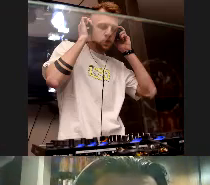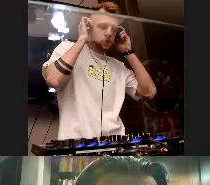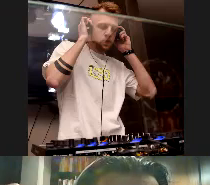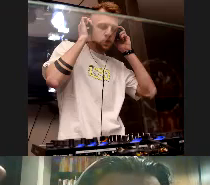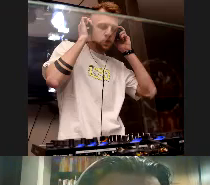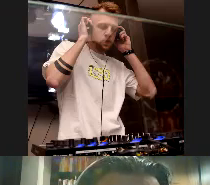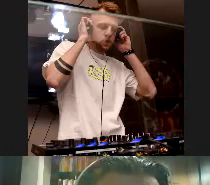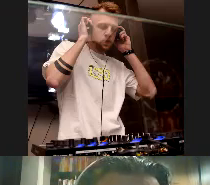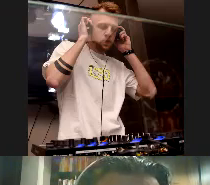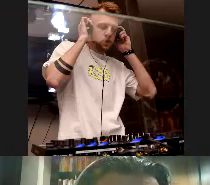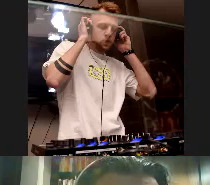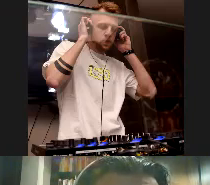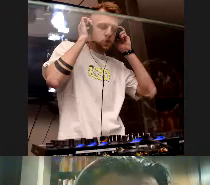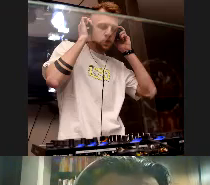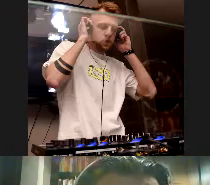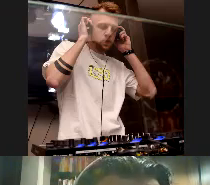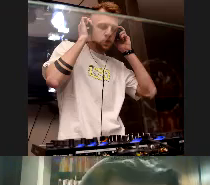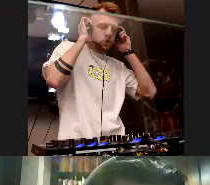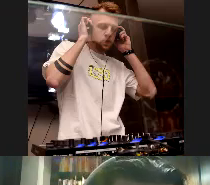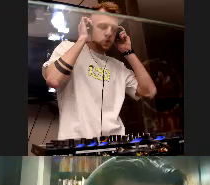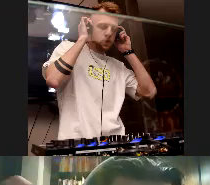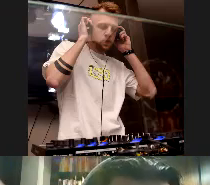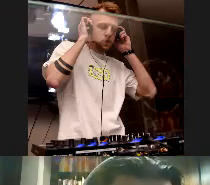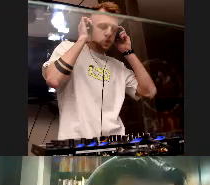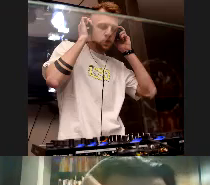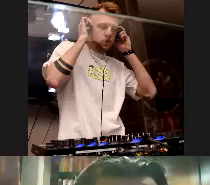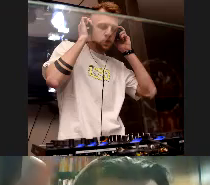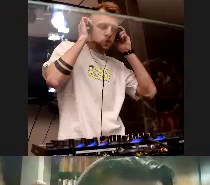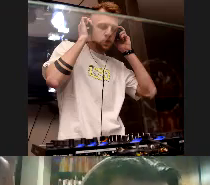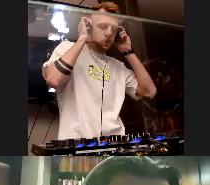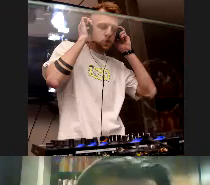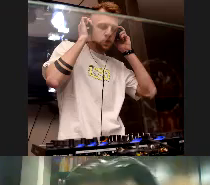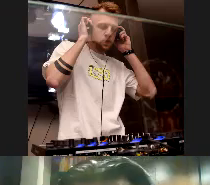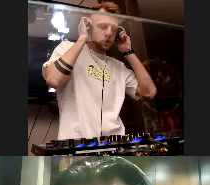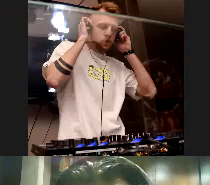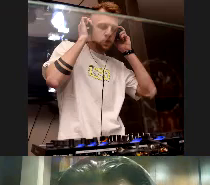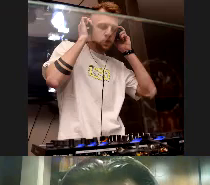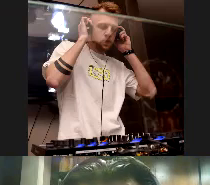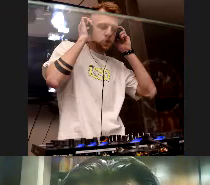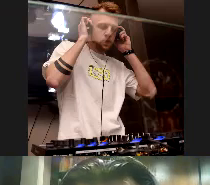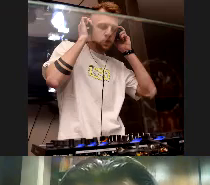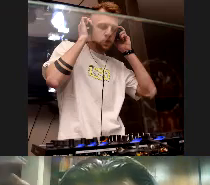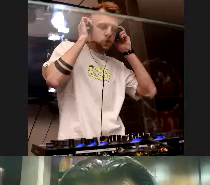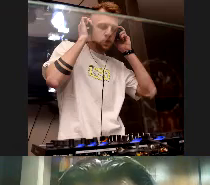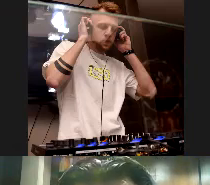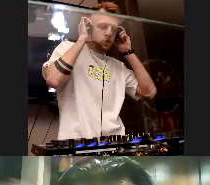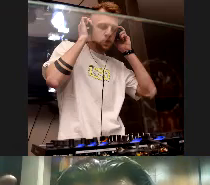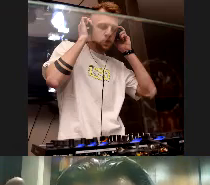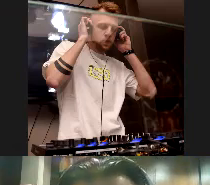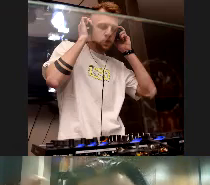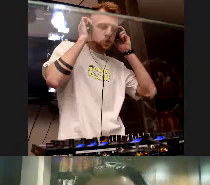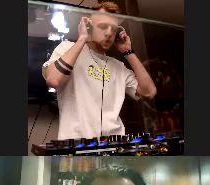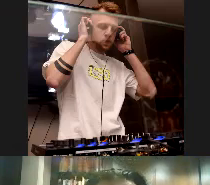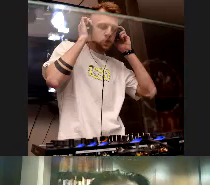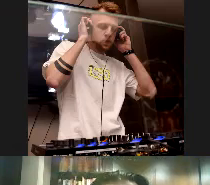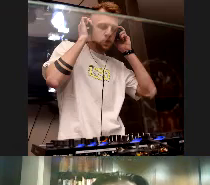é tão grande que ela começa a arrastar a terra, o solo, não é terra, né? Solo, começa a arrastar solo, madeira,